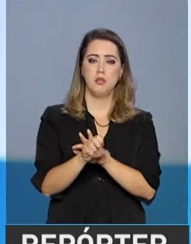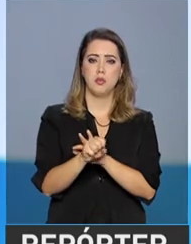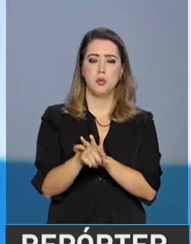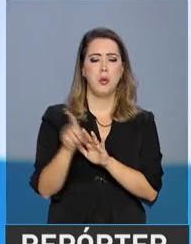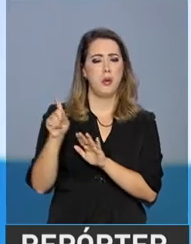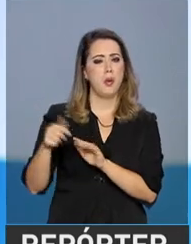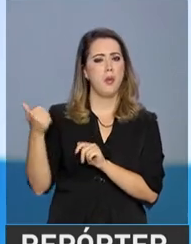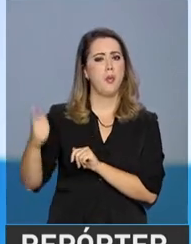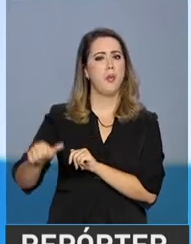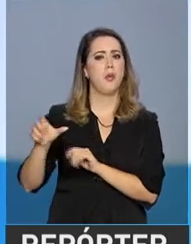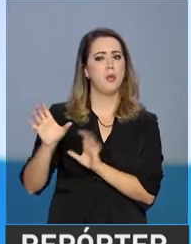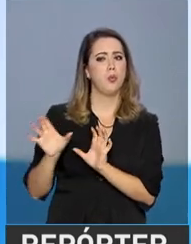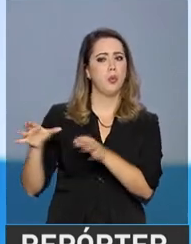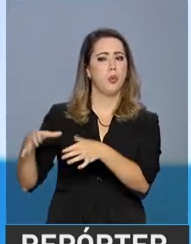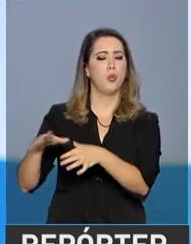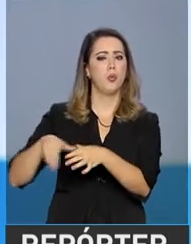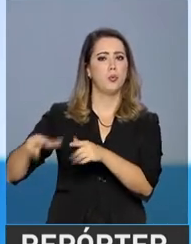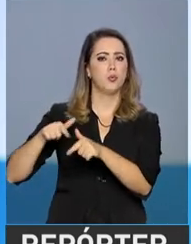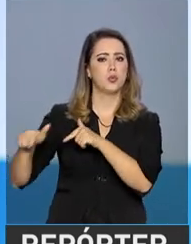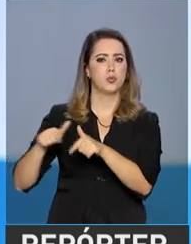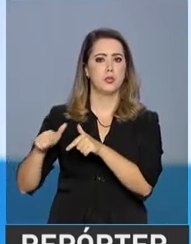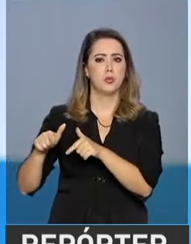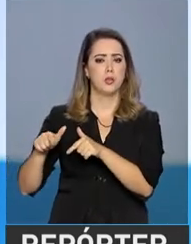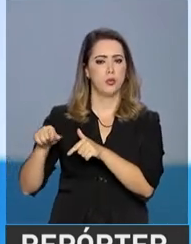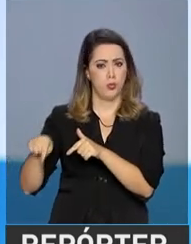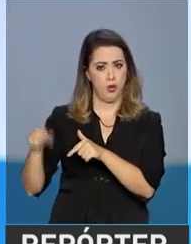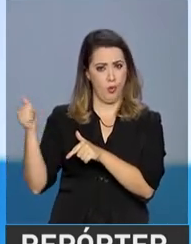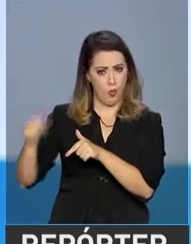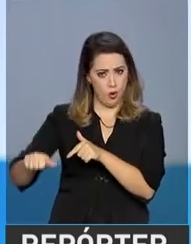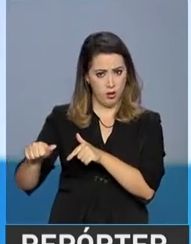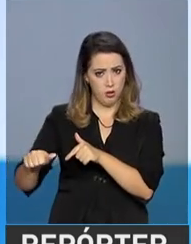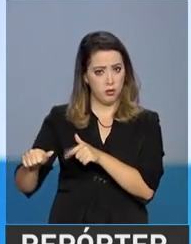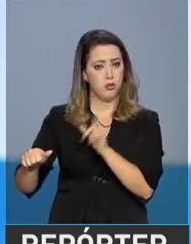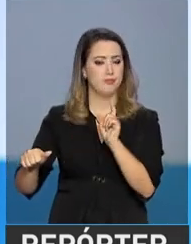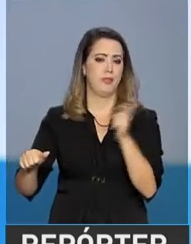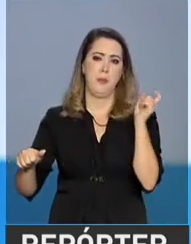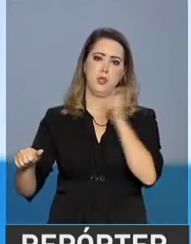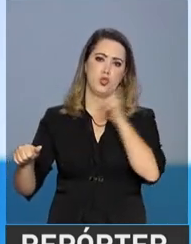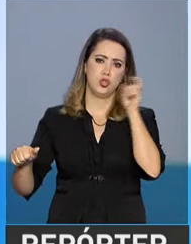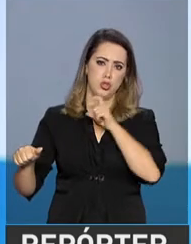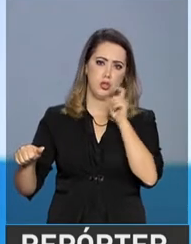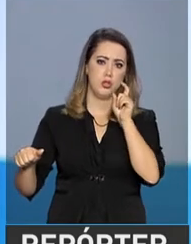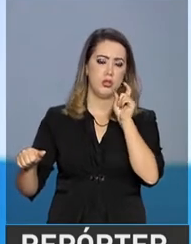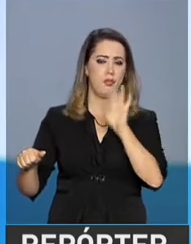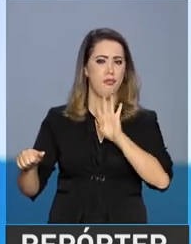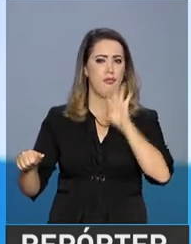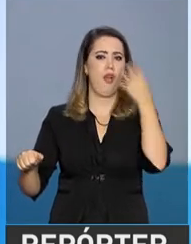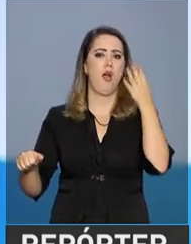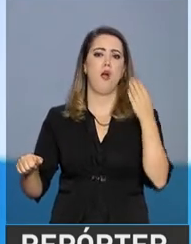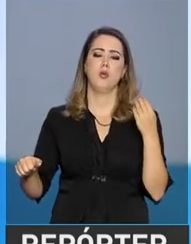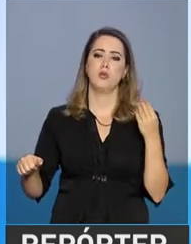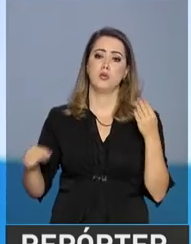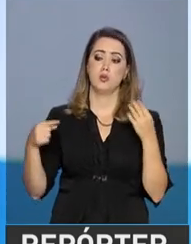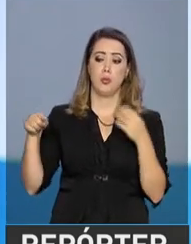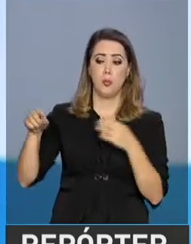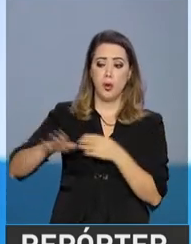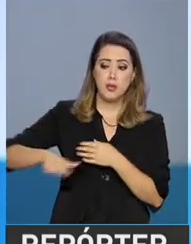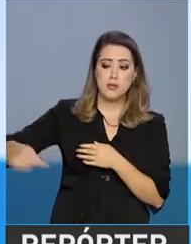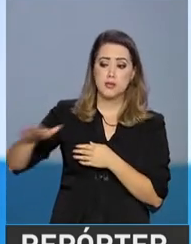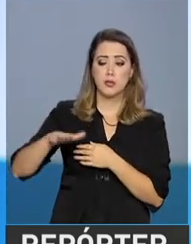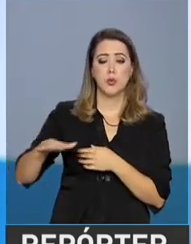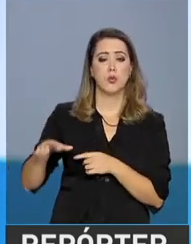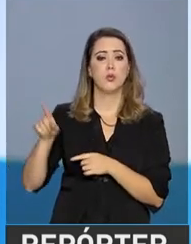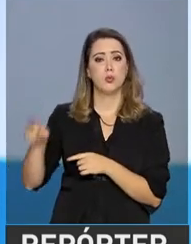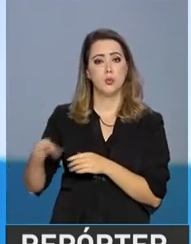trabalhadores mentira é falso porque não atinge os trabalhadores do setor